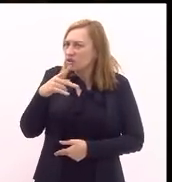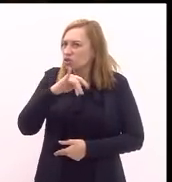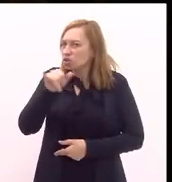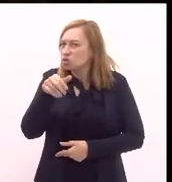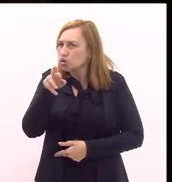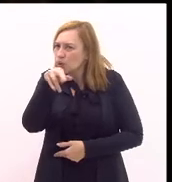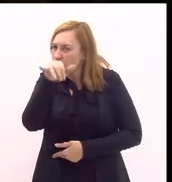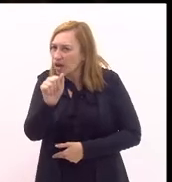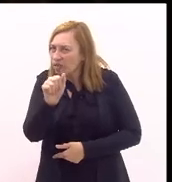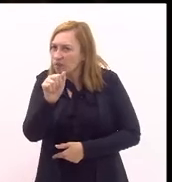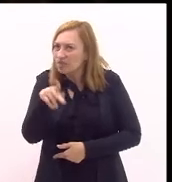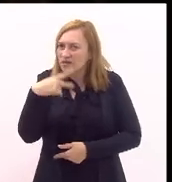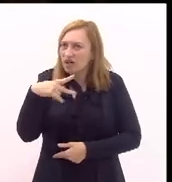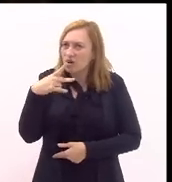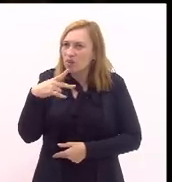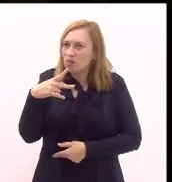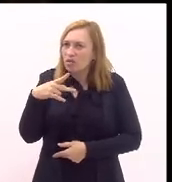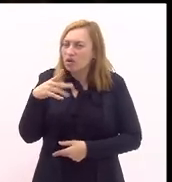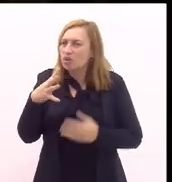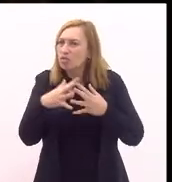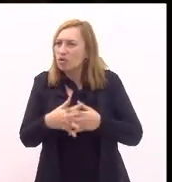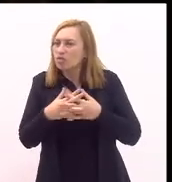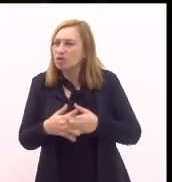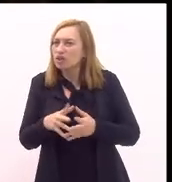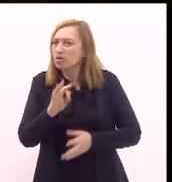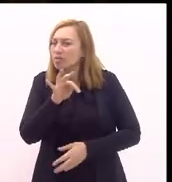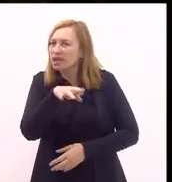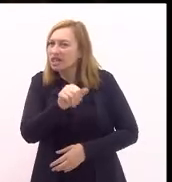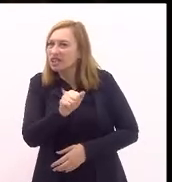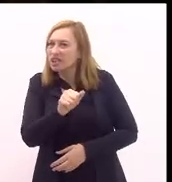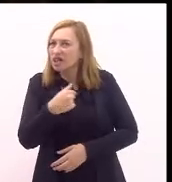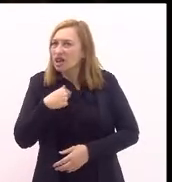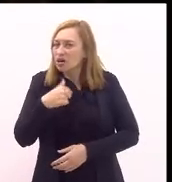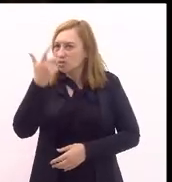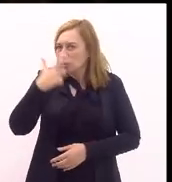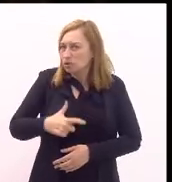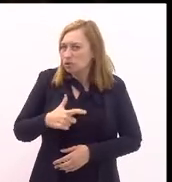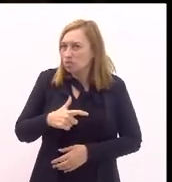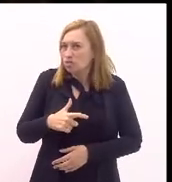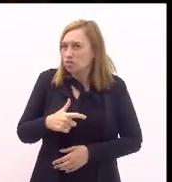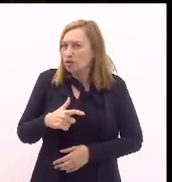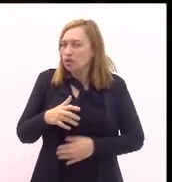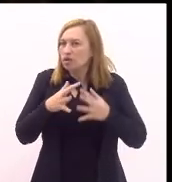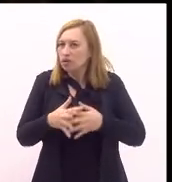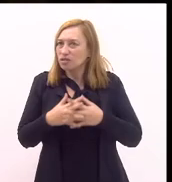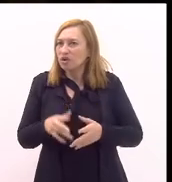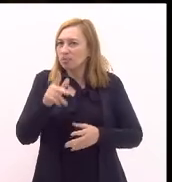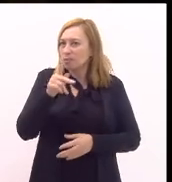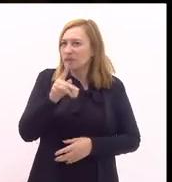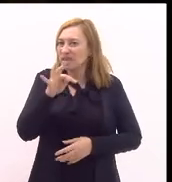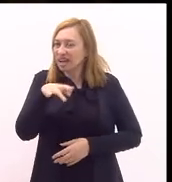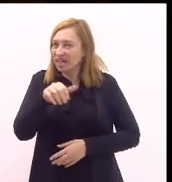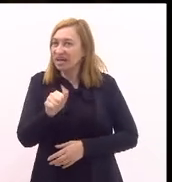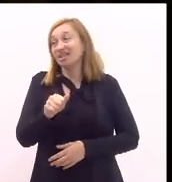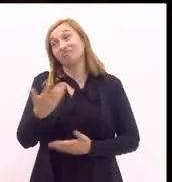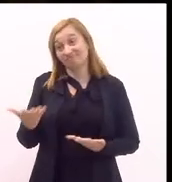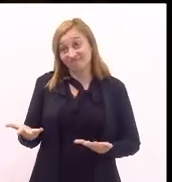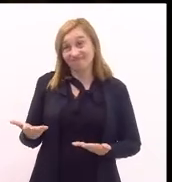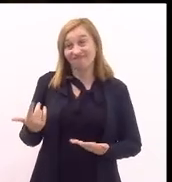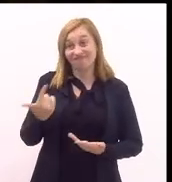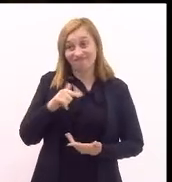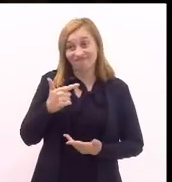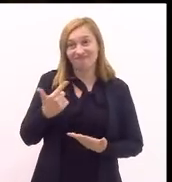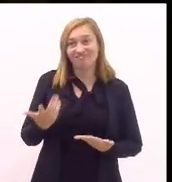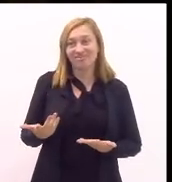Jurema gramas falamos agiremos falou que é confundido com a Benedita eu sou confundido com Pitanga mas de vez em quando borra